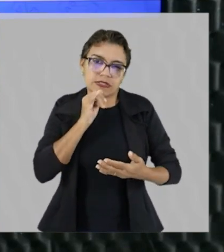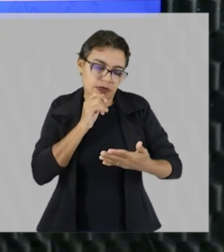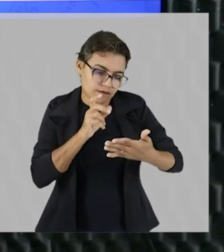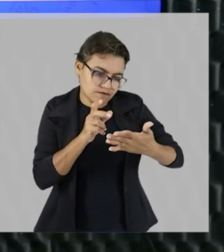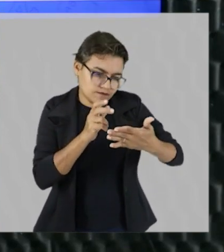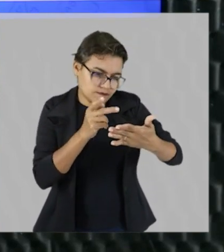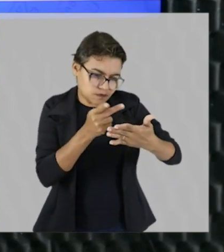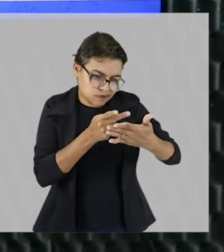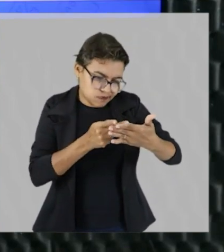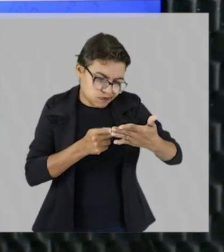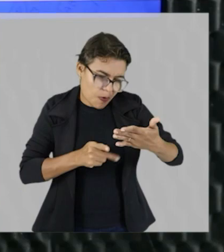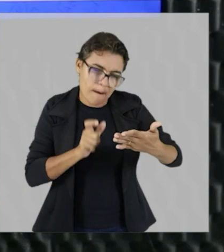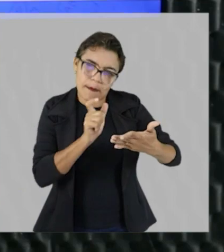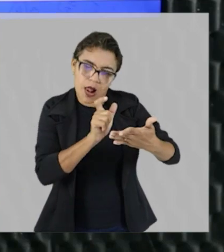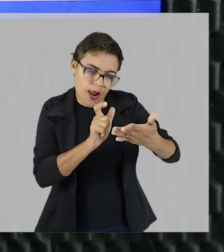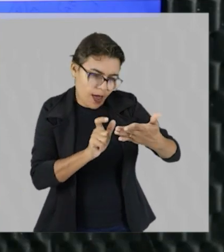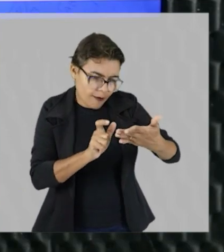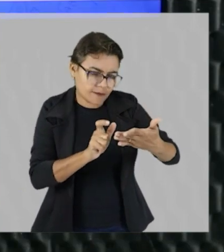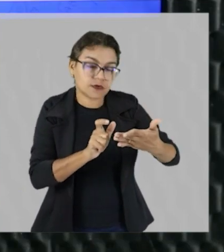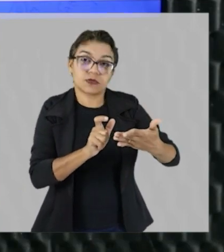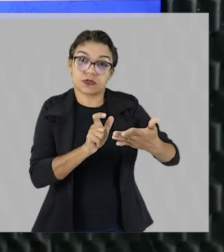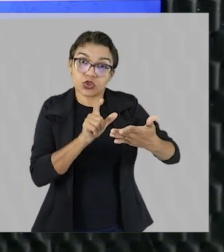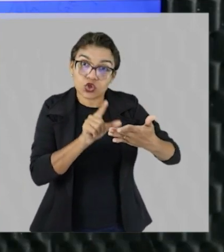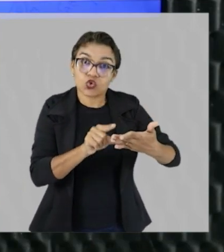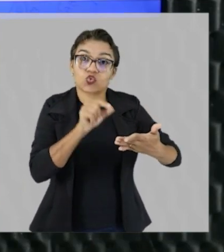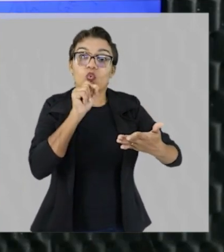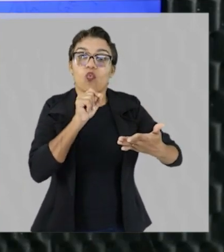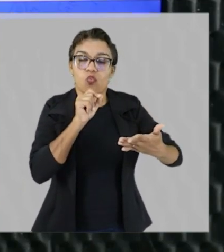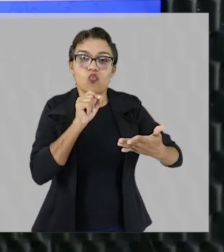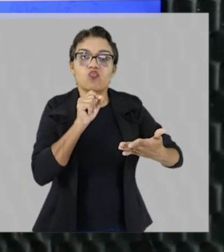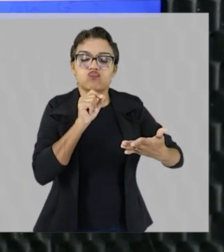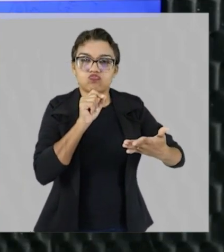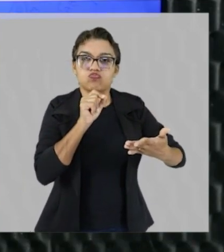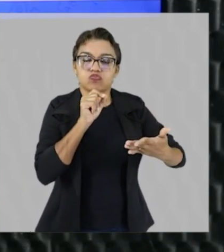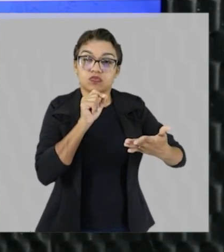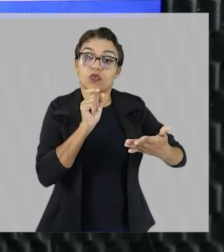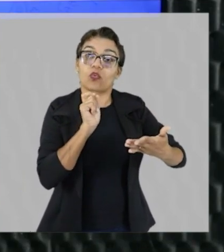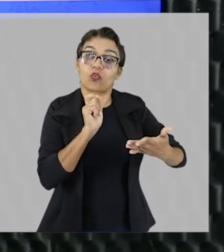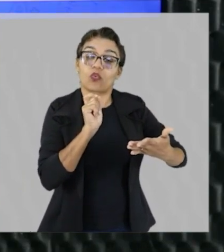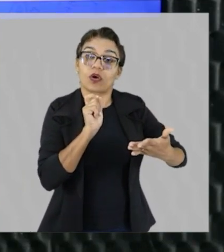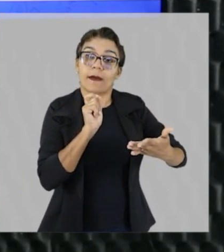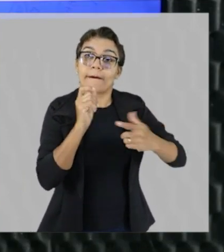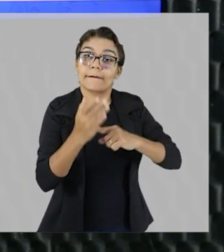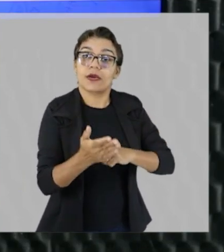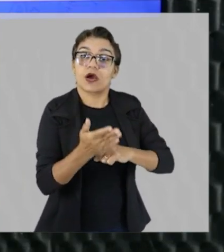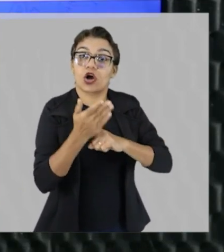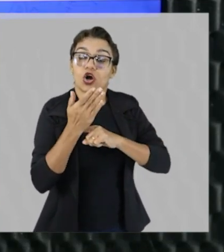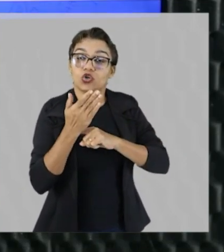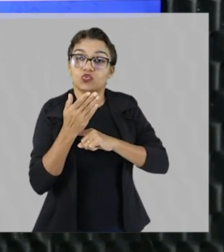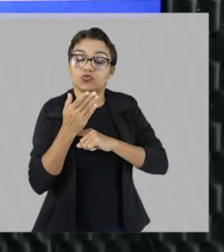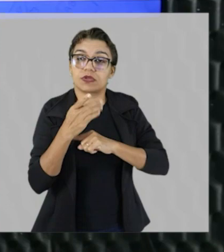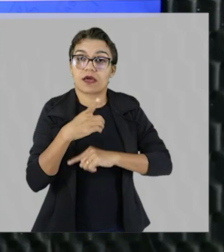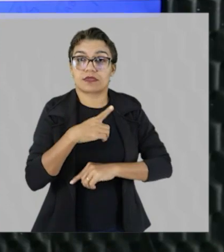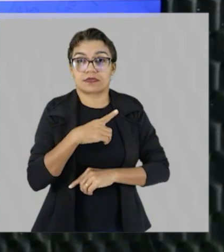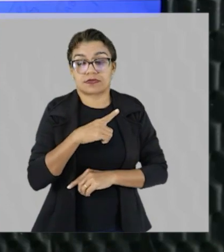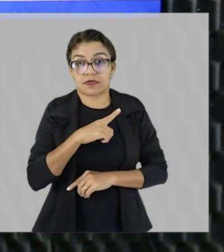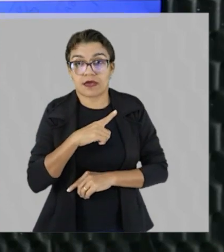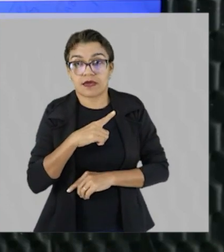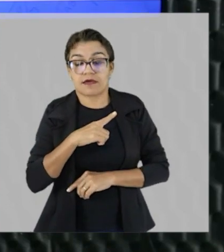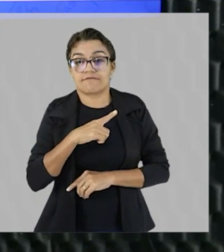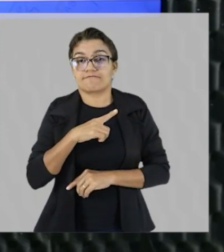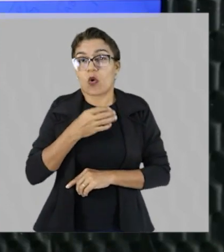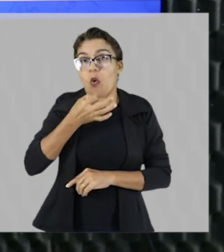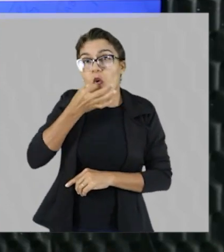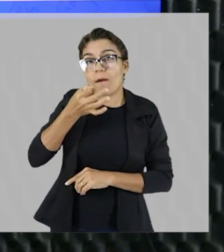prévia, meu escaneamento, tá? Eu vou pegar palavras que vão me levar para aquela ideia do que o